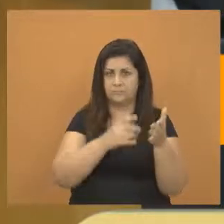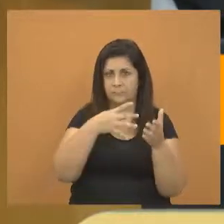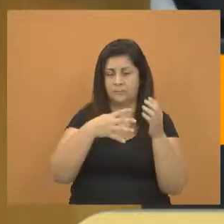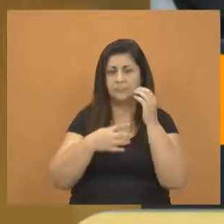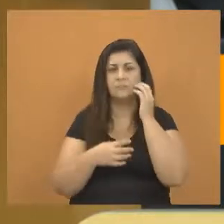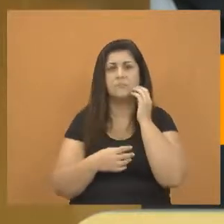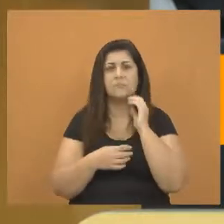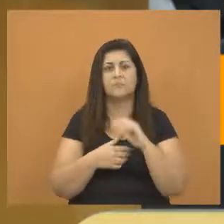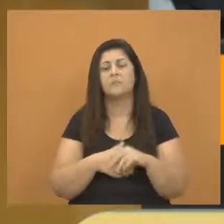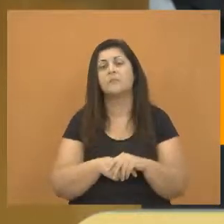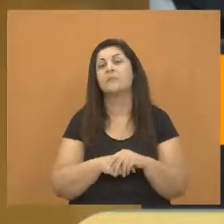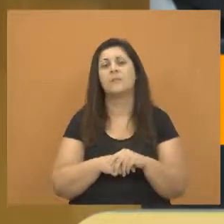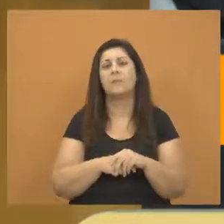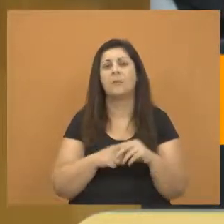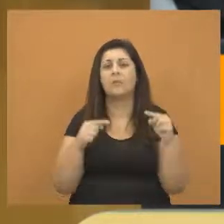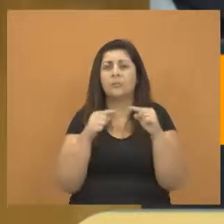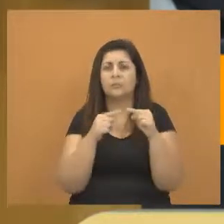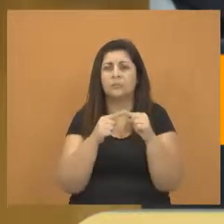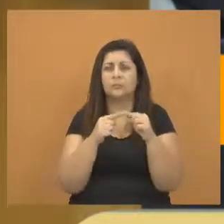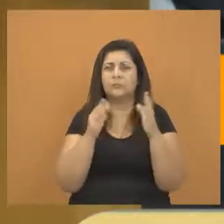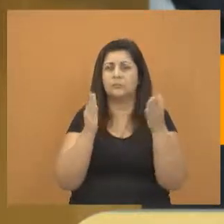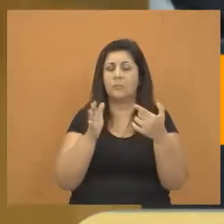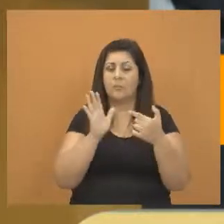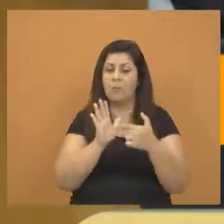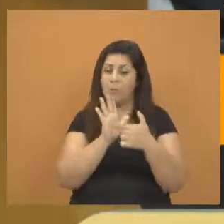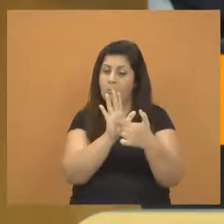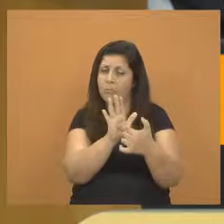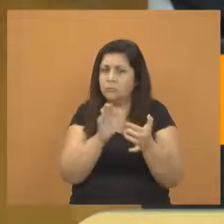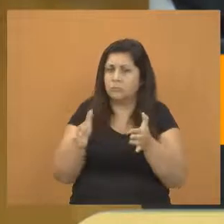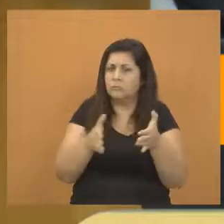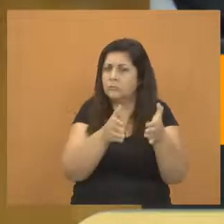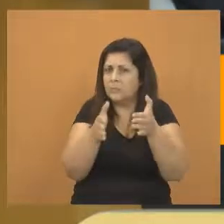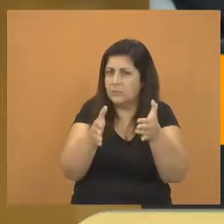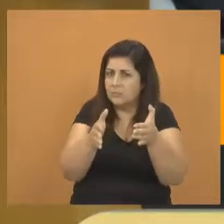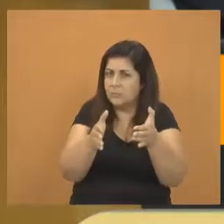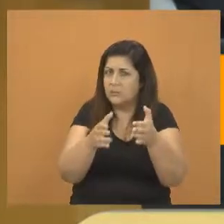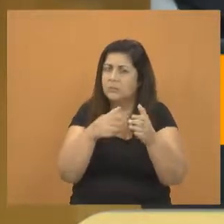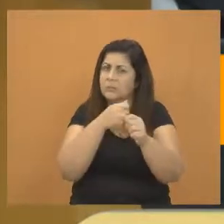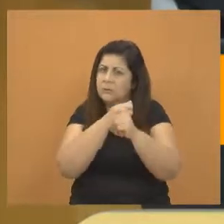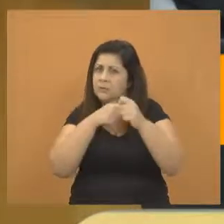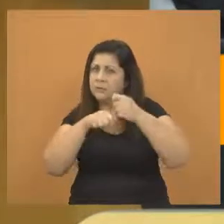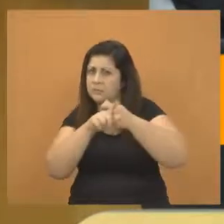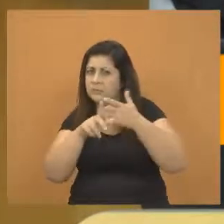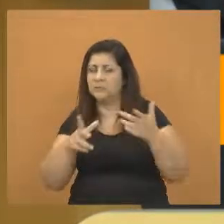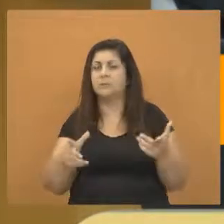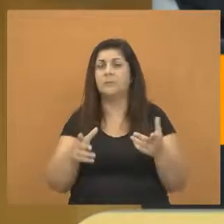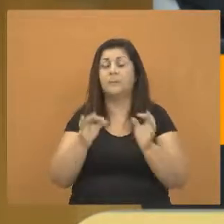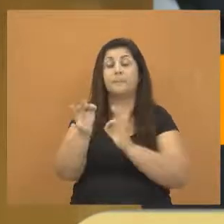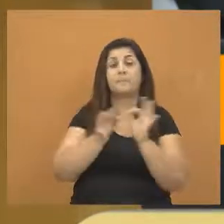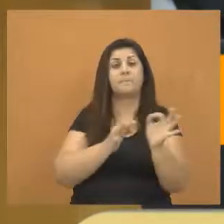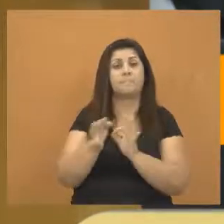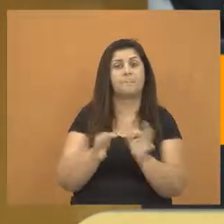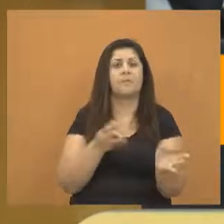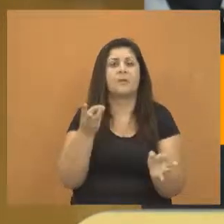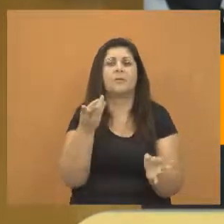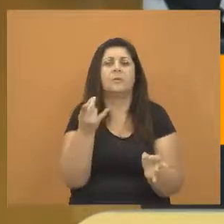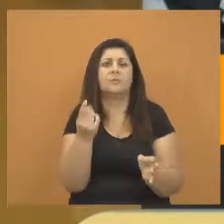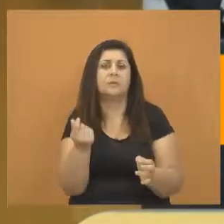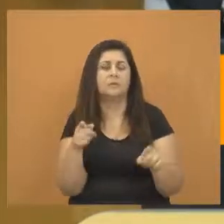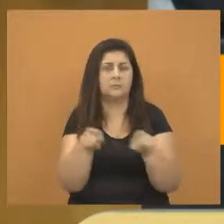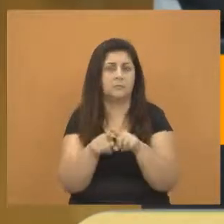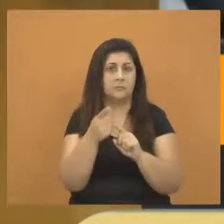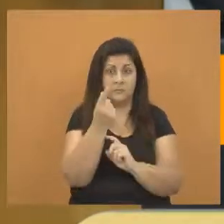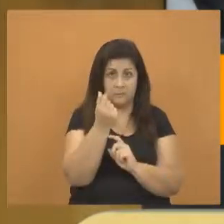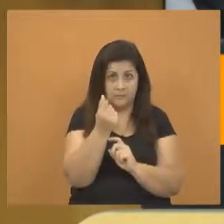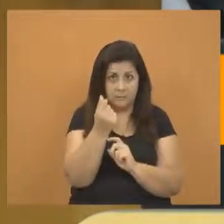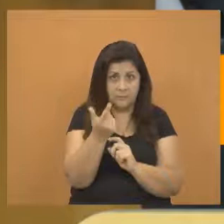referidas no caput deste artigo norteiam as ações da administração municipal e correspondem à quantidade e valores